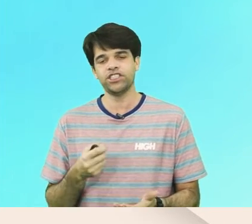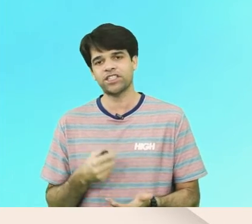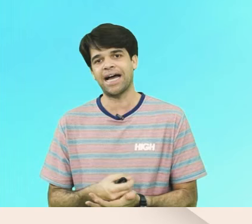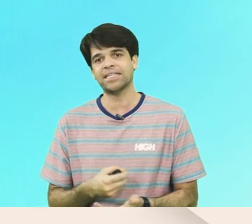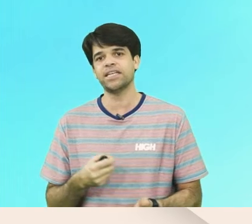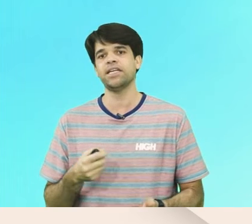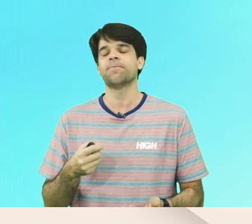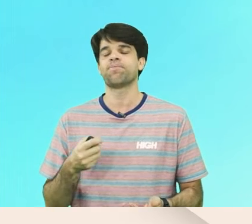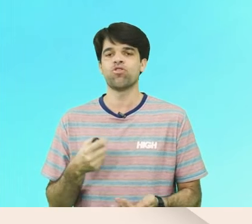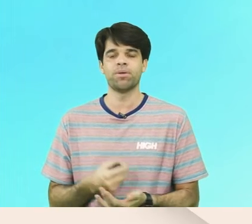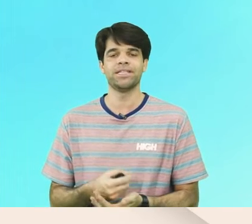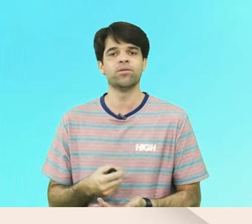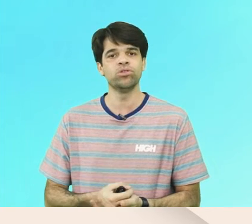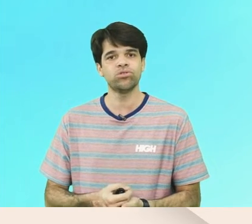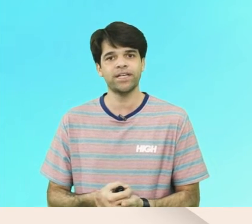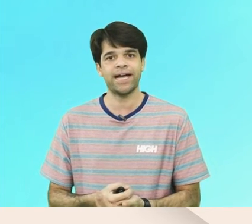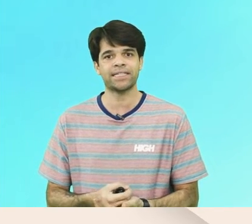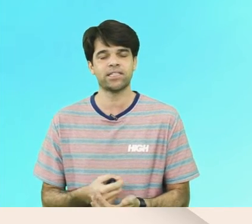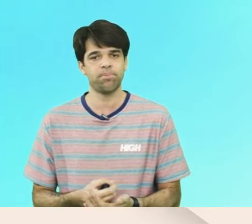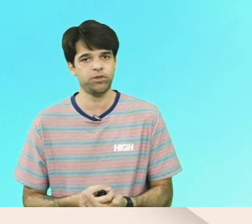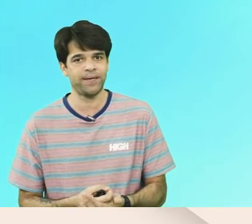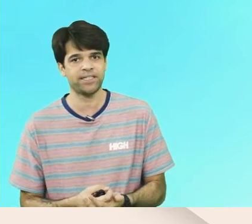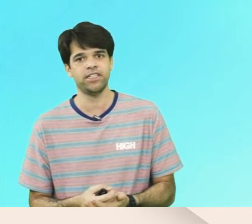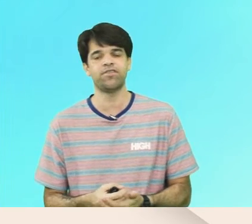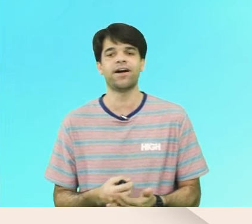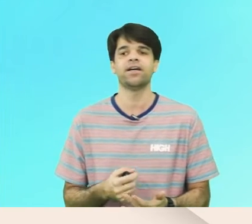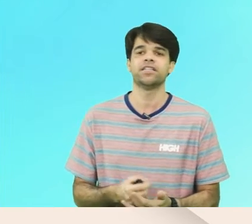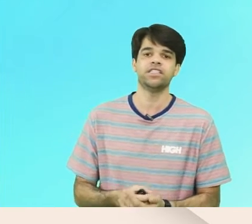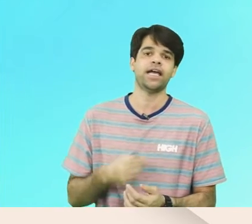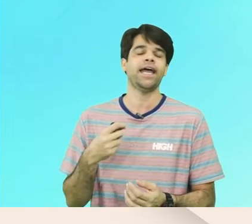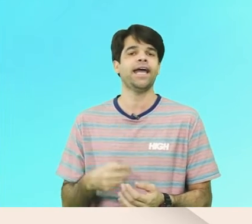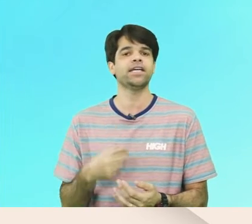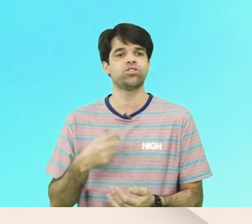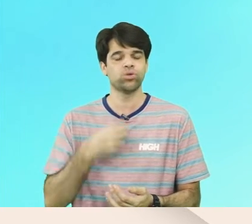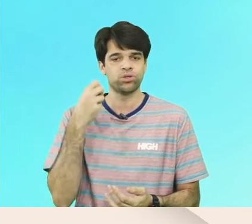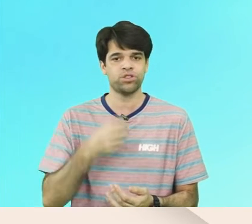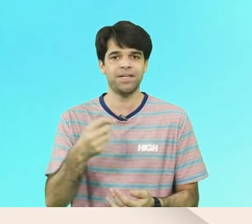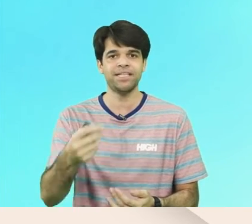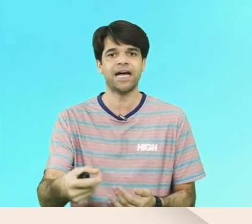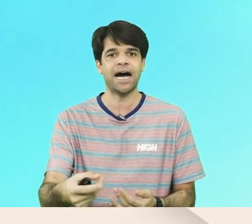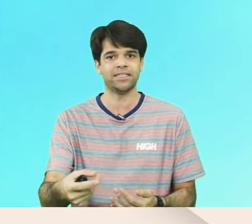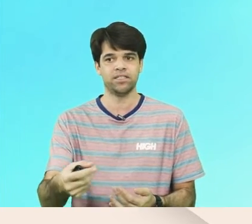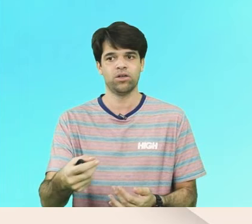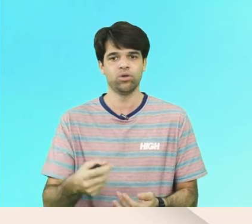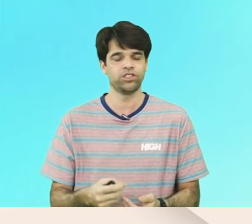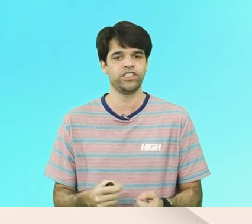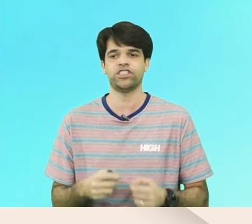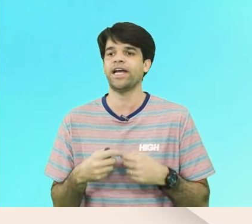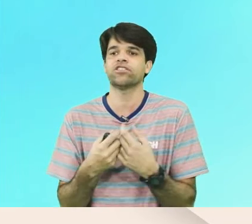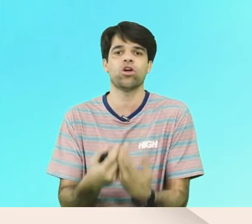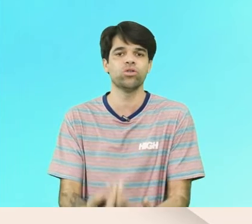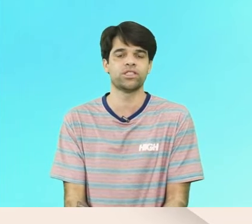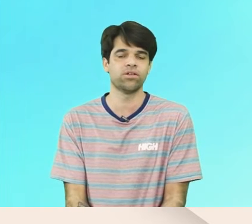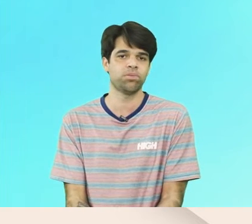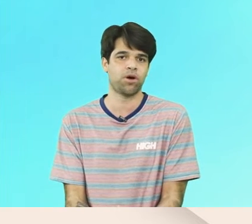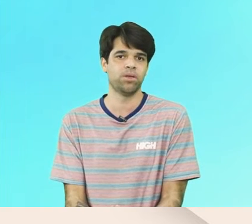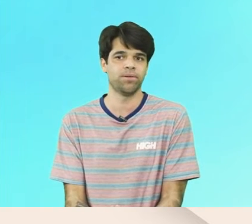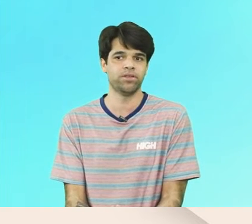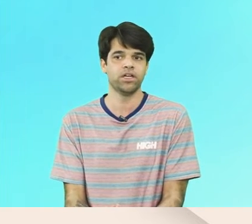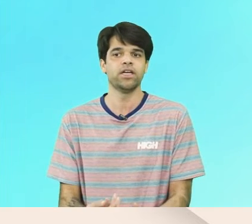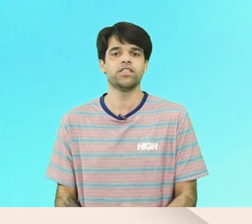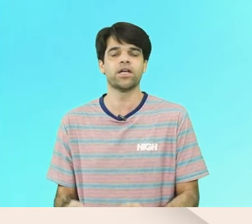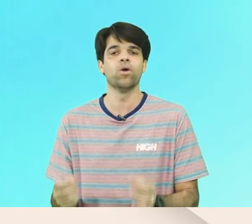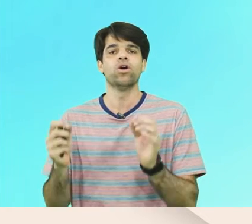ação. Eles trazem, de uma maneira muito direta, essa perspectiva de resolutibilidade, ou seja, de resolução